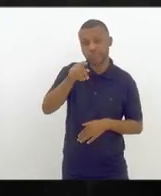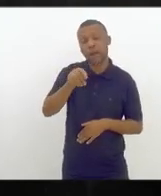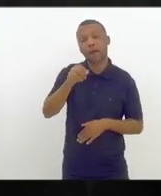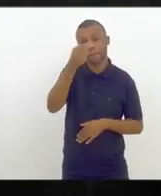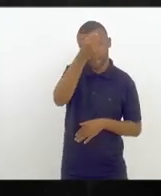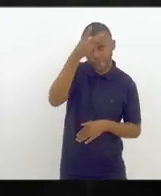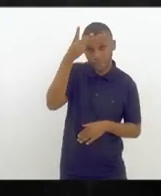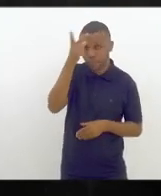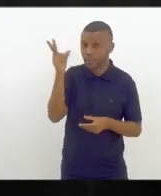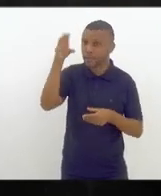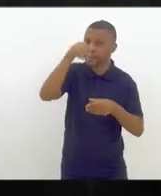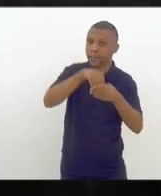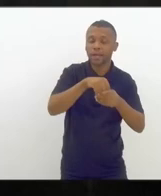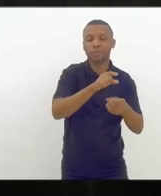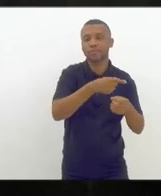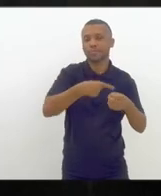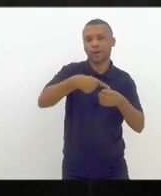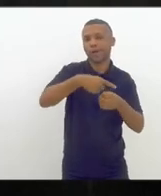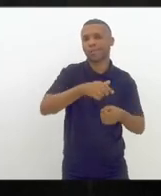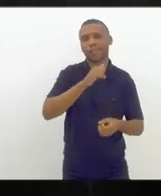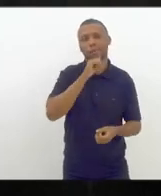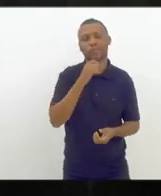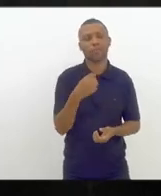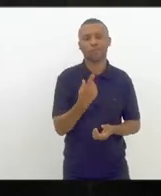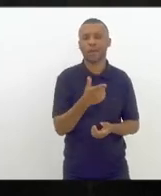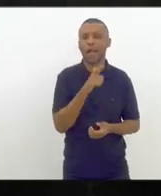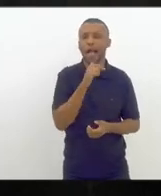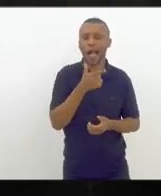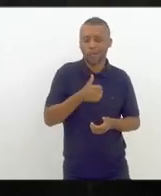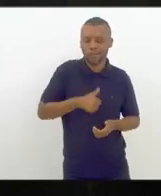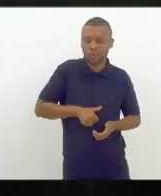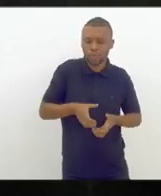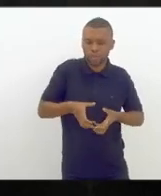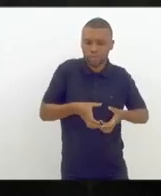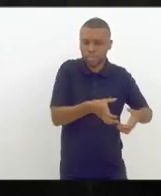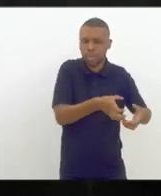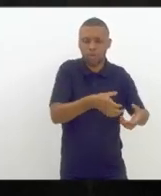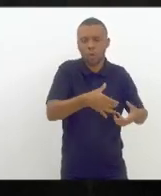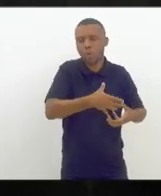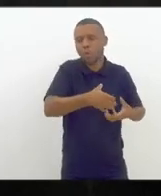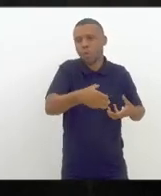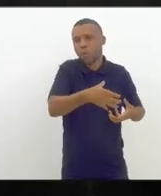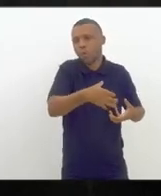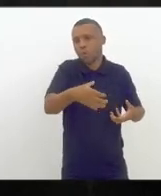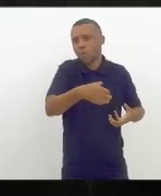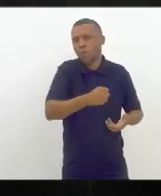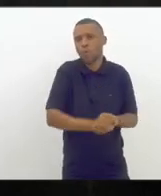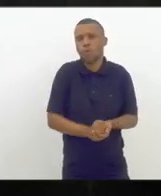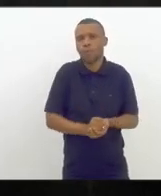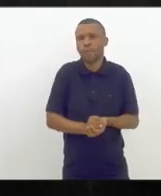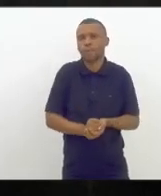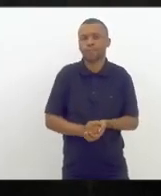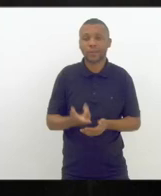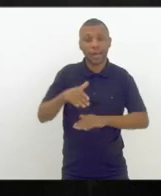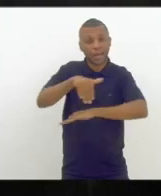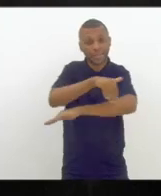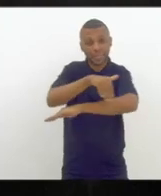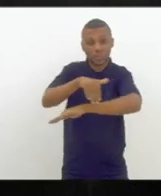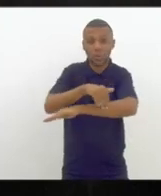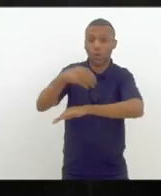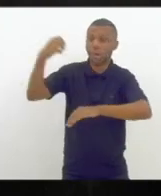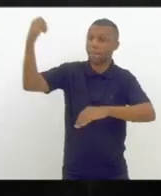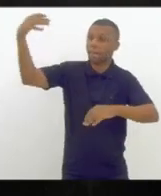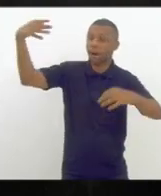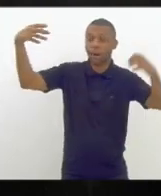nós estamos fazendo drenagem de água fluvial, esgotamento sanitário, iluminação de LED nas ruas,